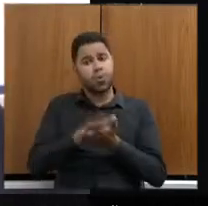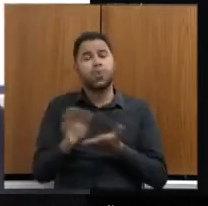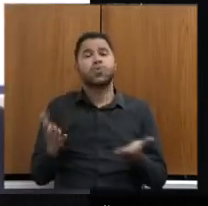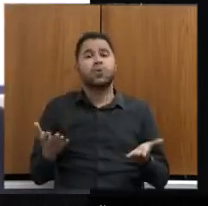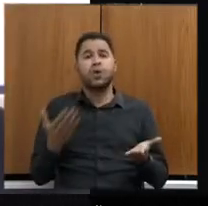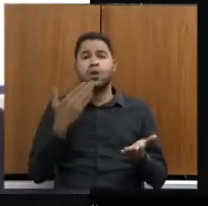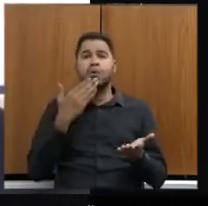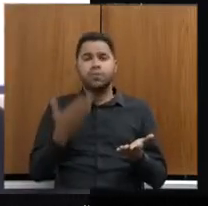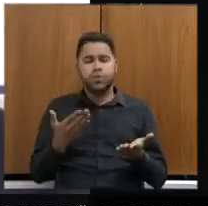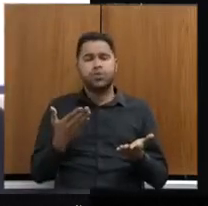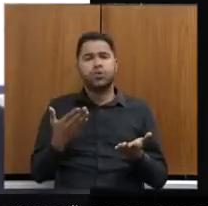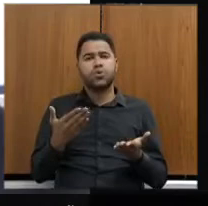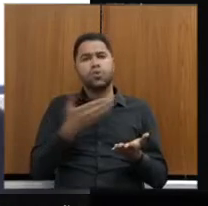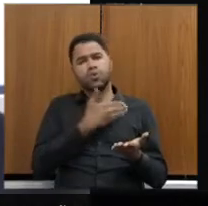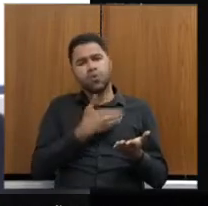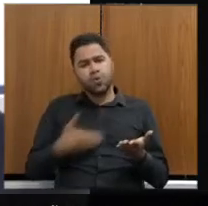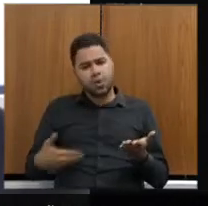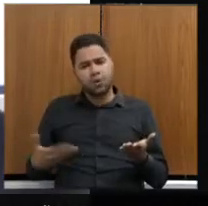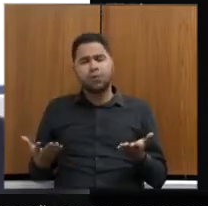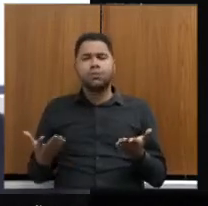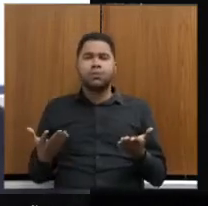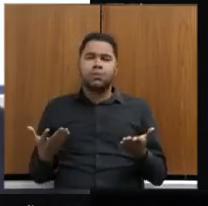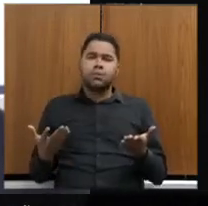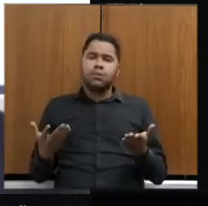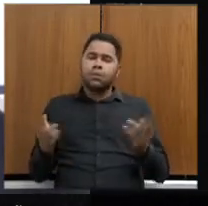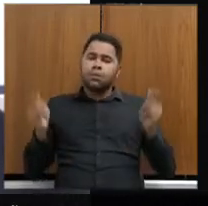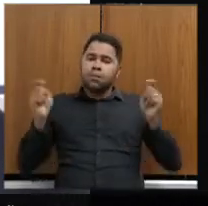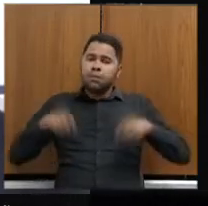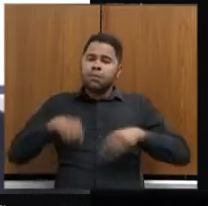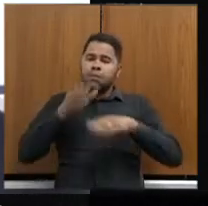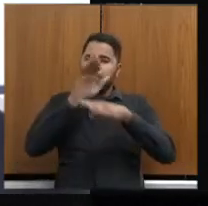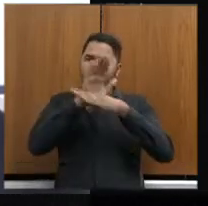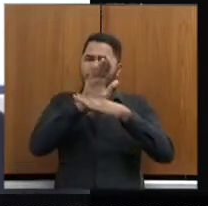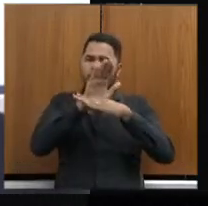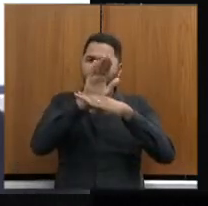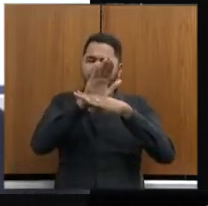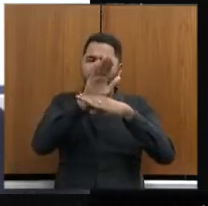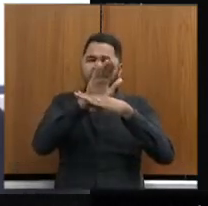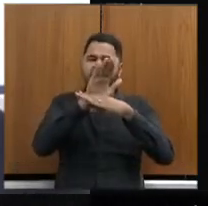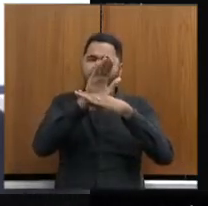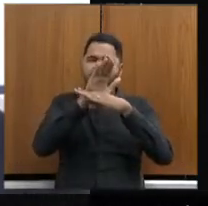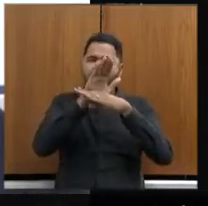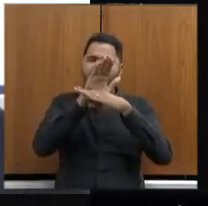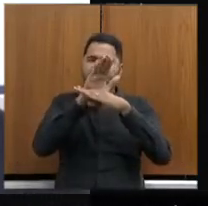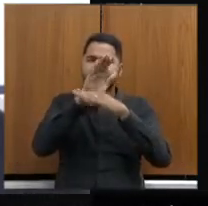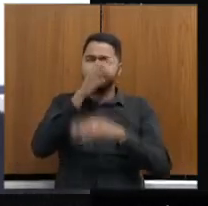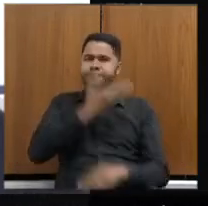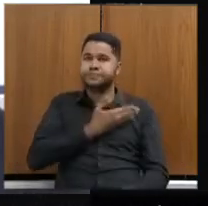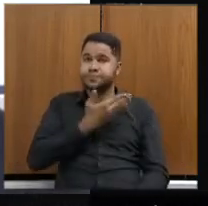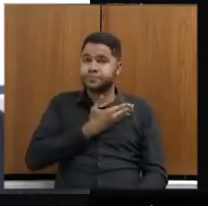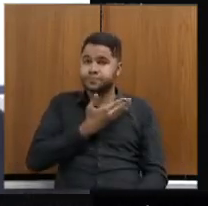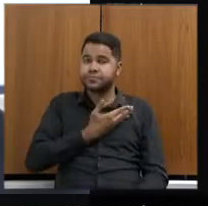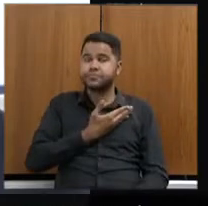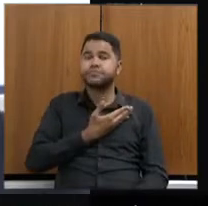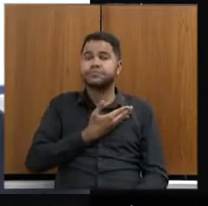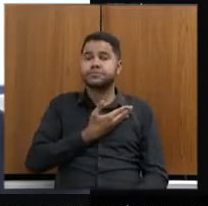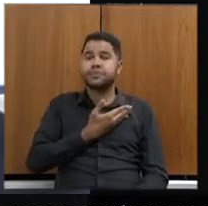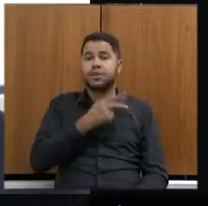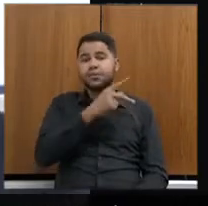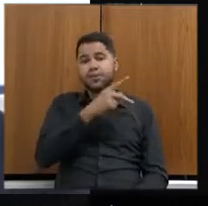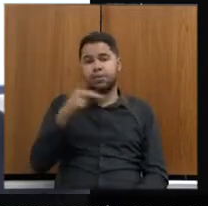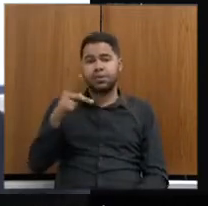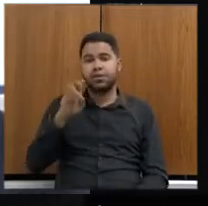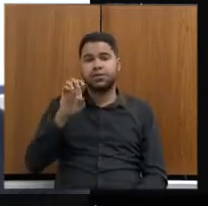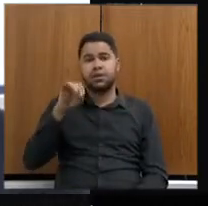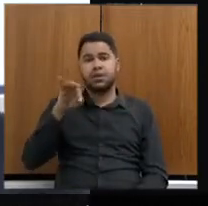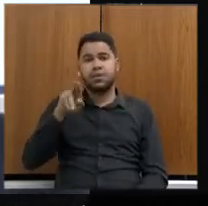pedimos a ideia dessa intenções do governo esse outro para ajudar o nosso amigo Otávio presidente da Emater que está